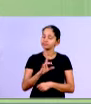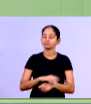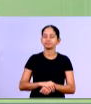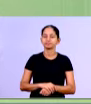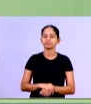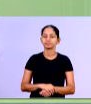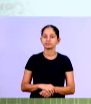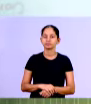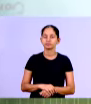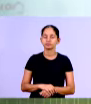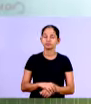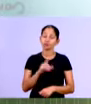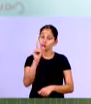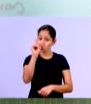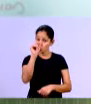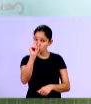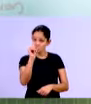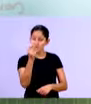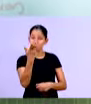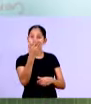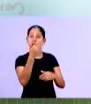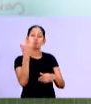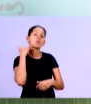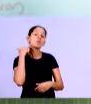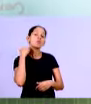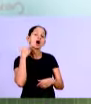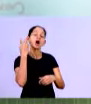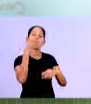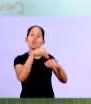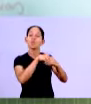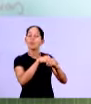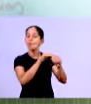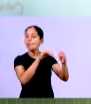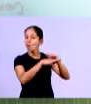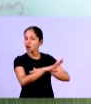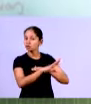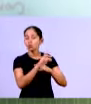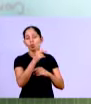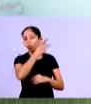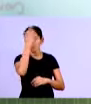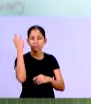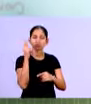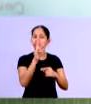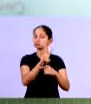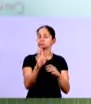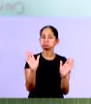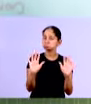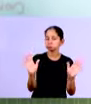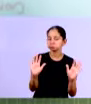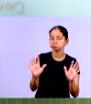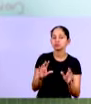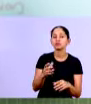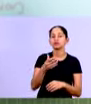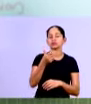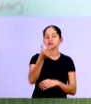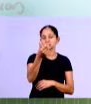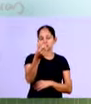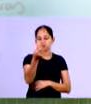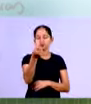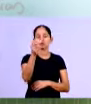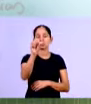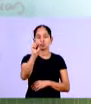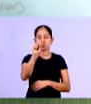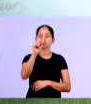O meu dinheiro ficou aplicado nesse banco, né, ou com essa pessoa, por 68 dias. E aí eu